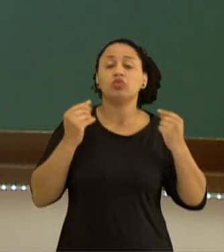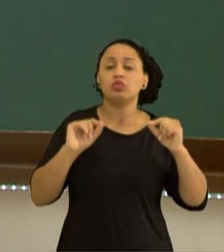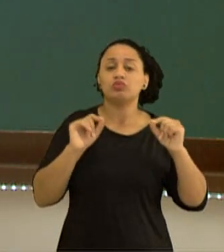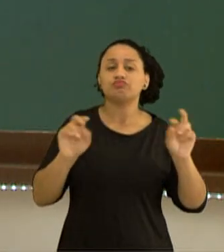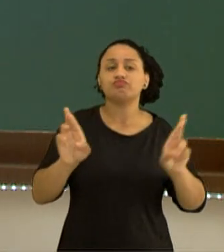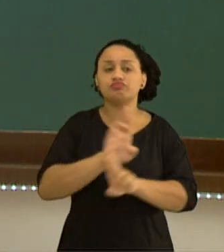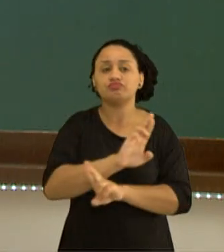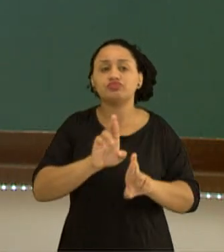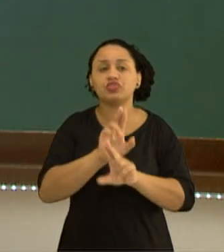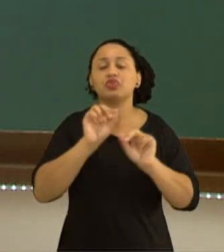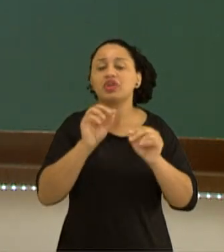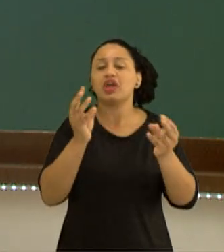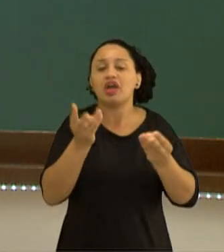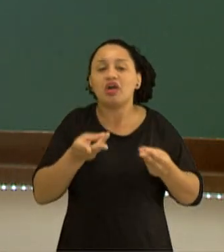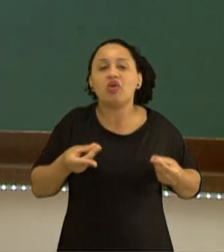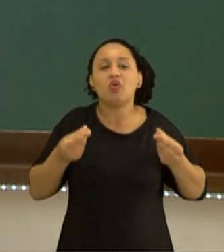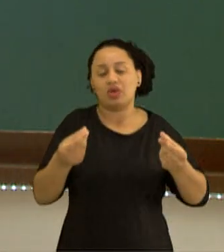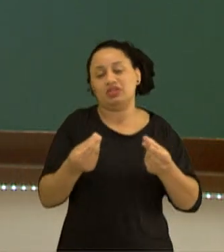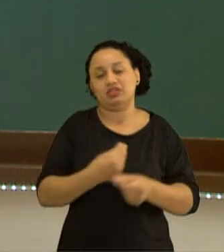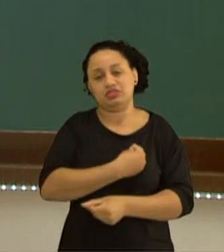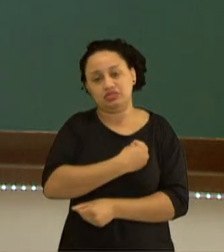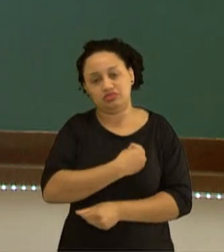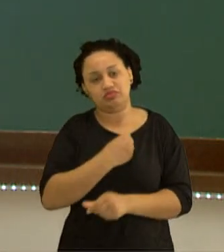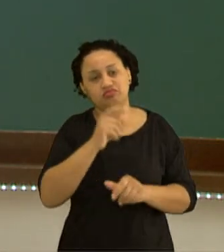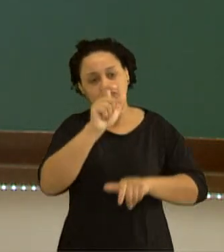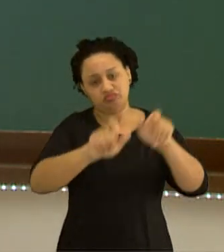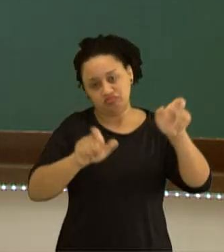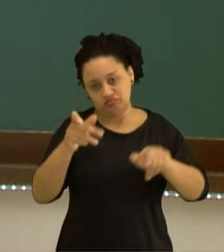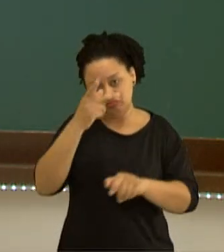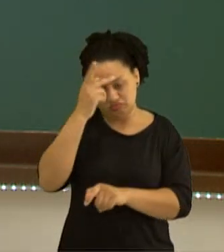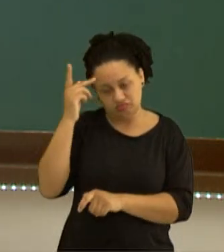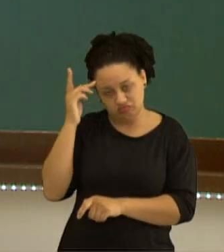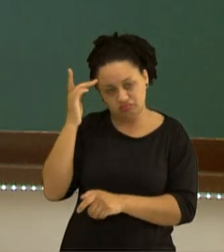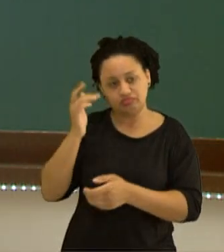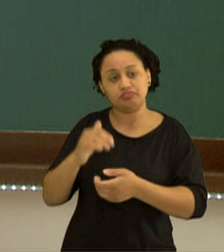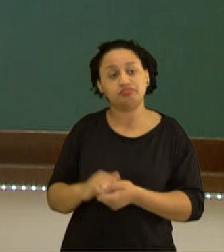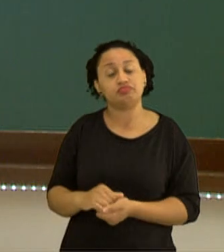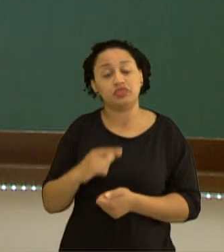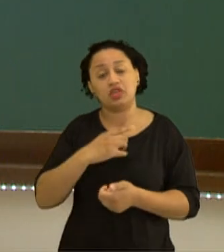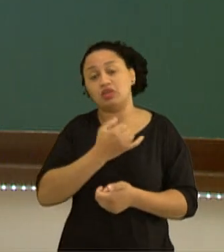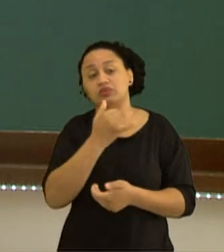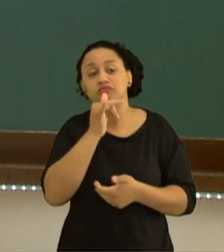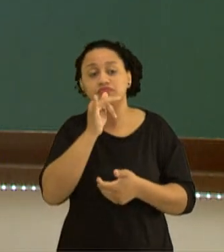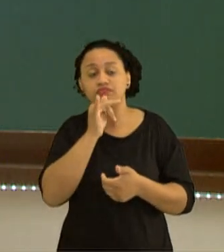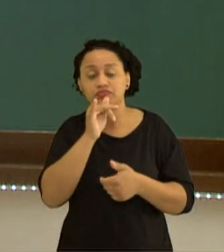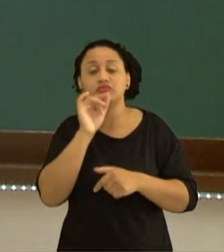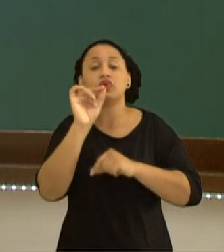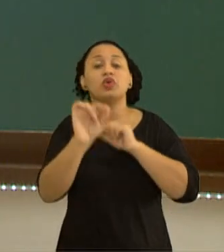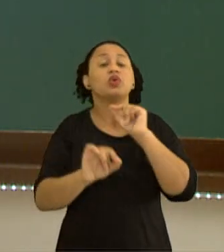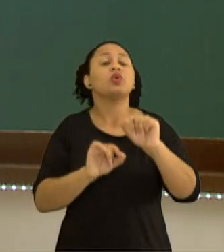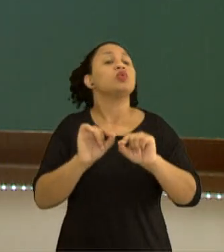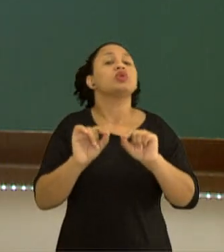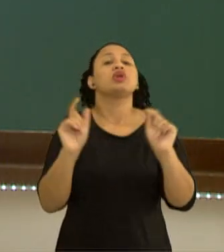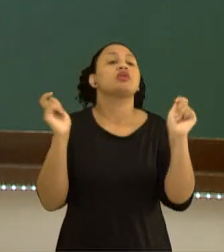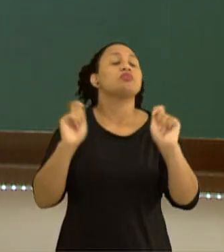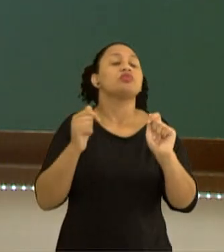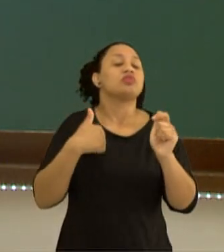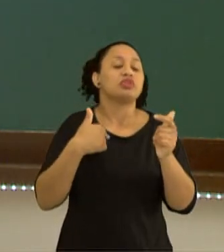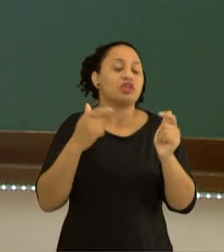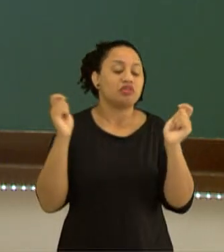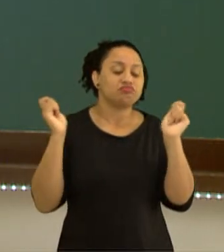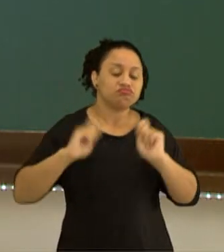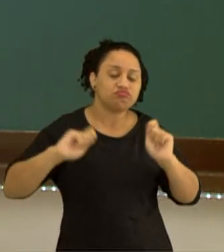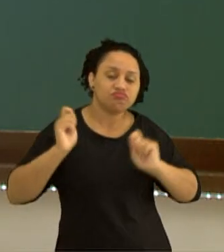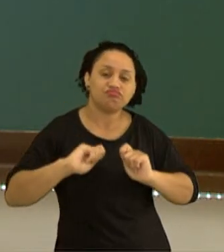profundamente relacionadas à qualidade de vida das pessoas. Então eu dei alguns exemplos aqui. Então o que os